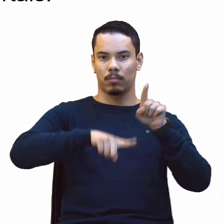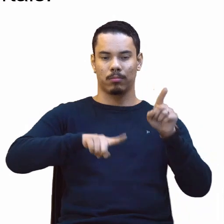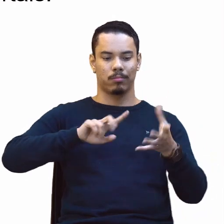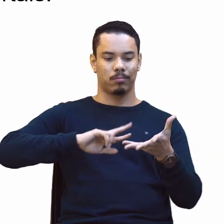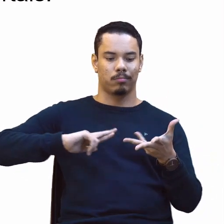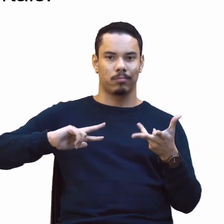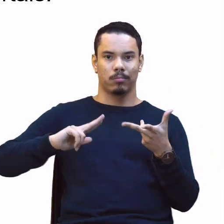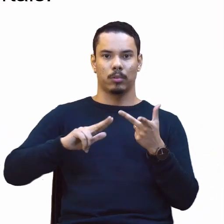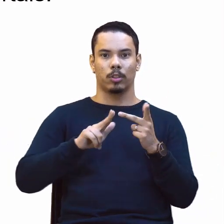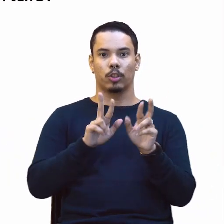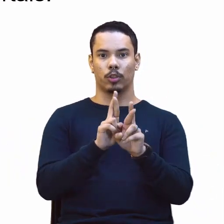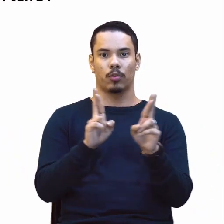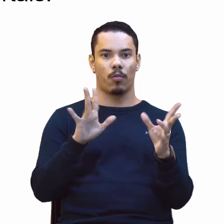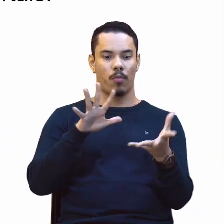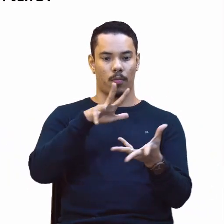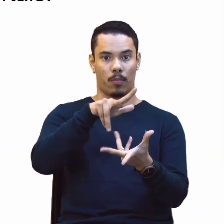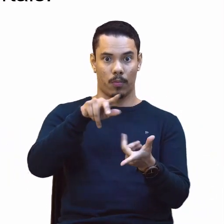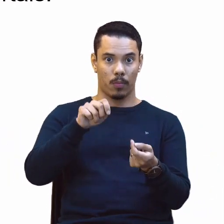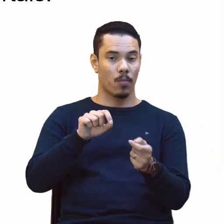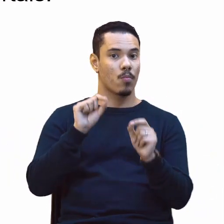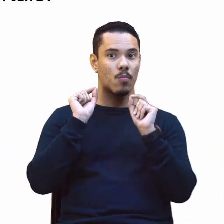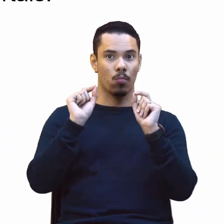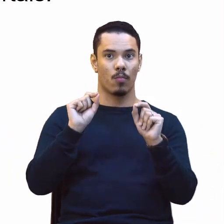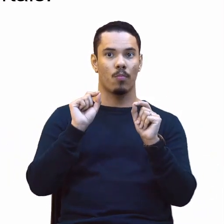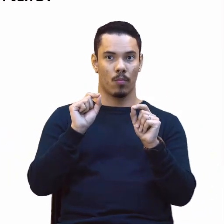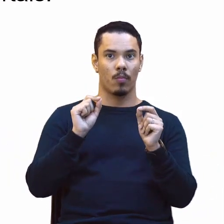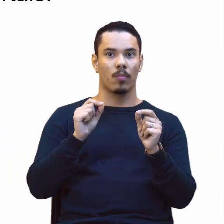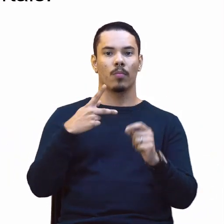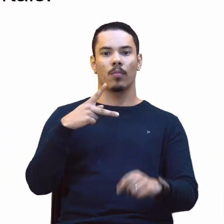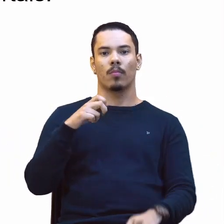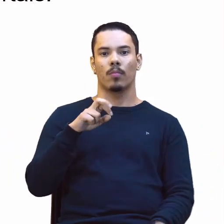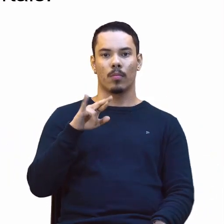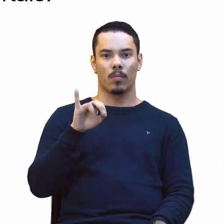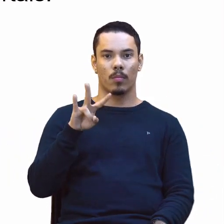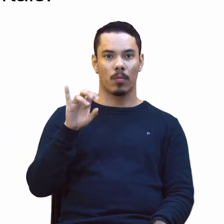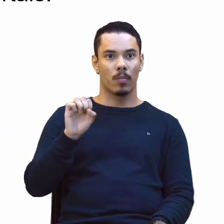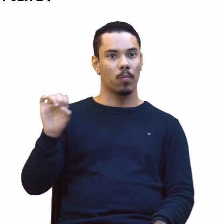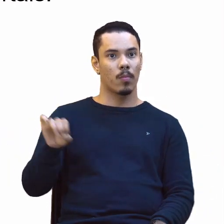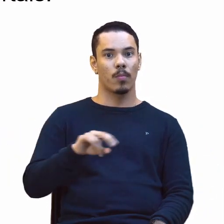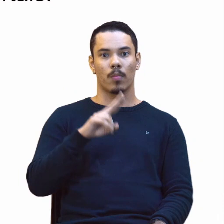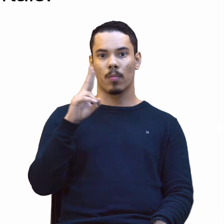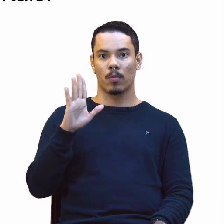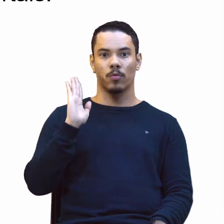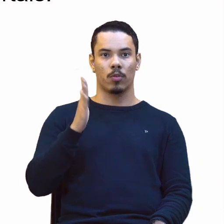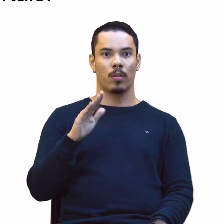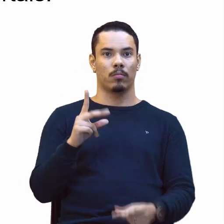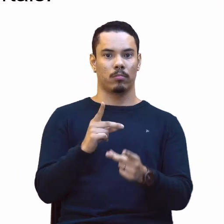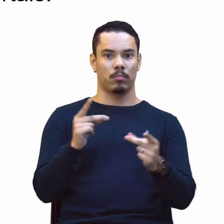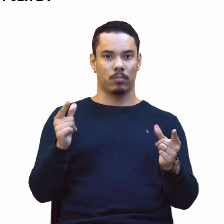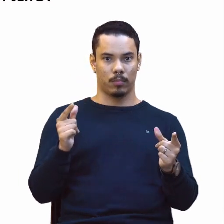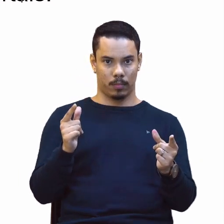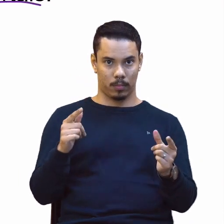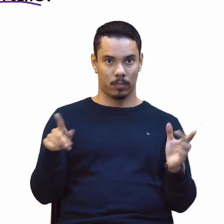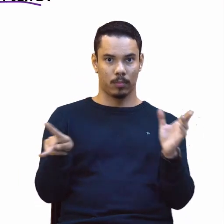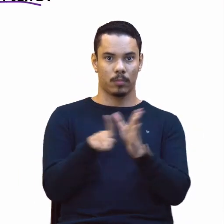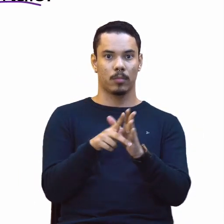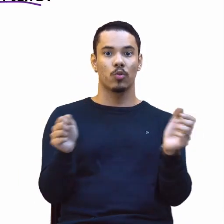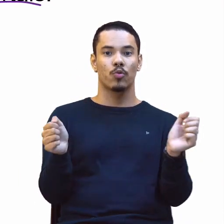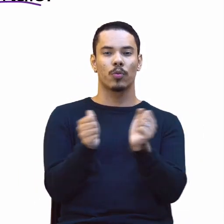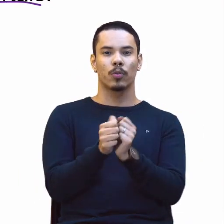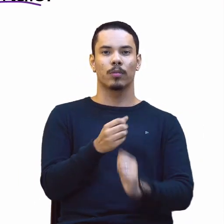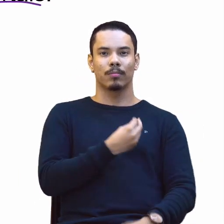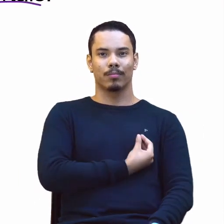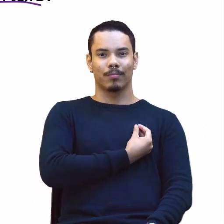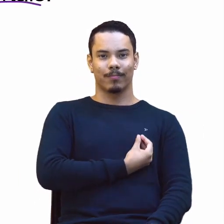mundo, que são o quê? Perecíveis ou mortais, né? A physis é imortal, as coisas físicas são